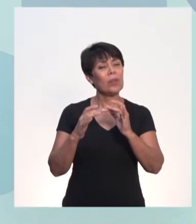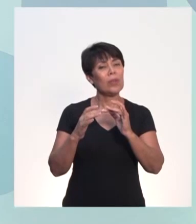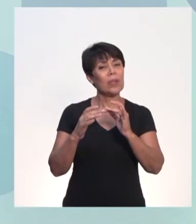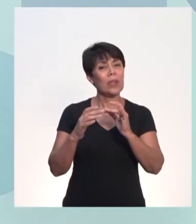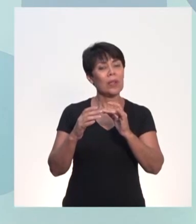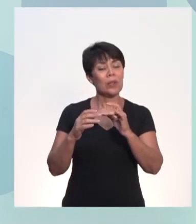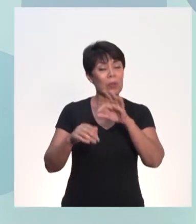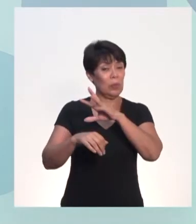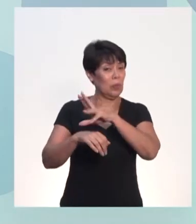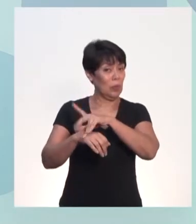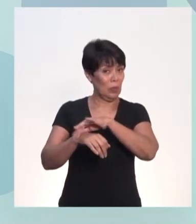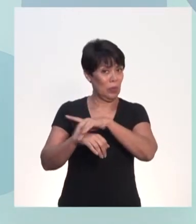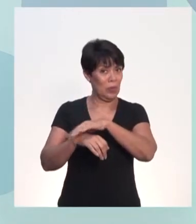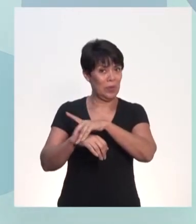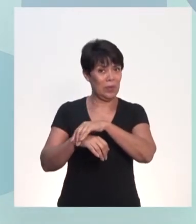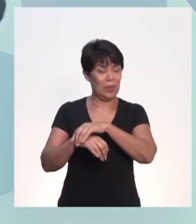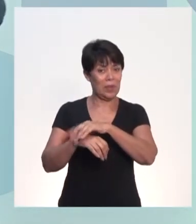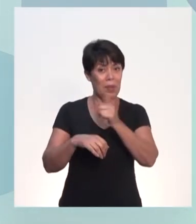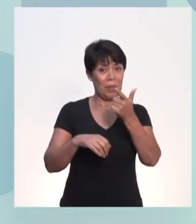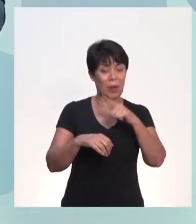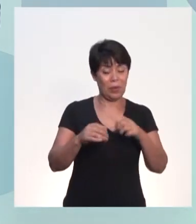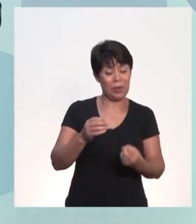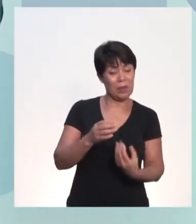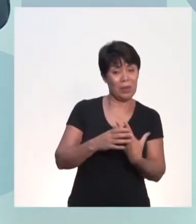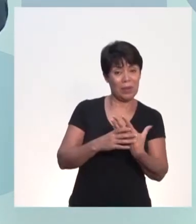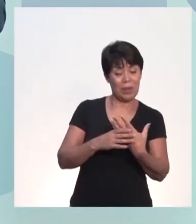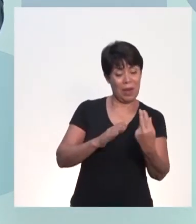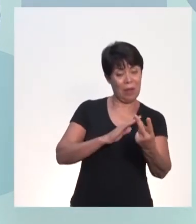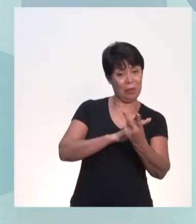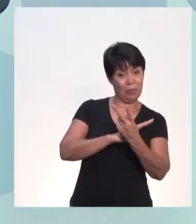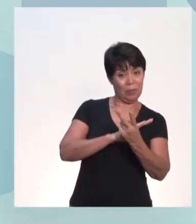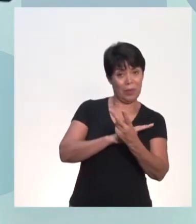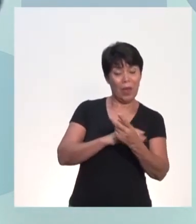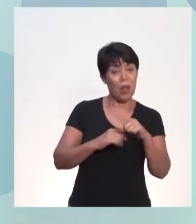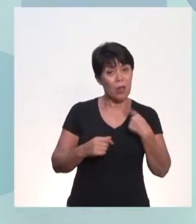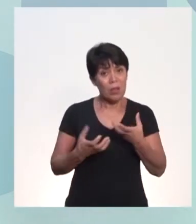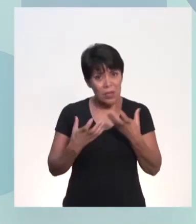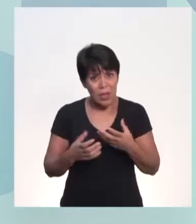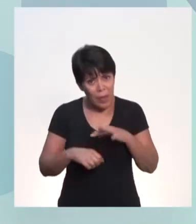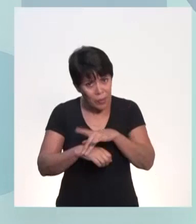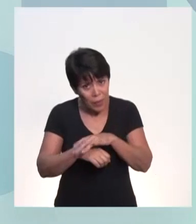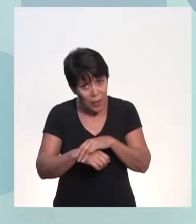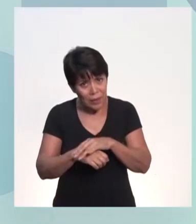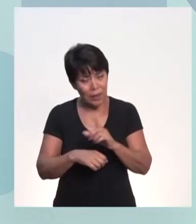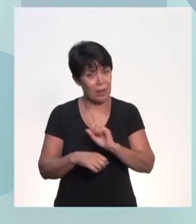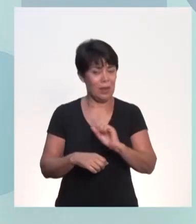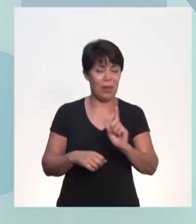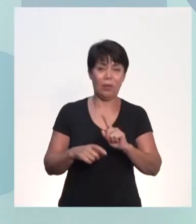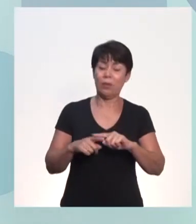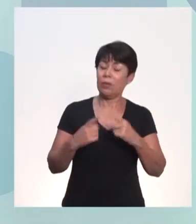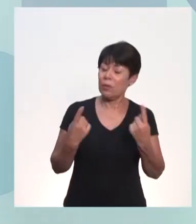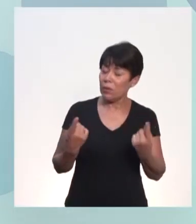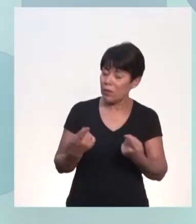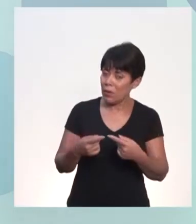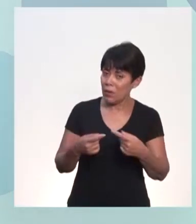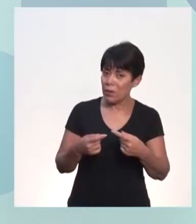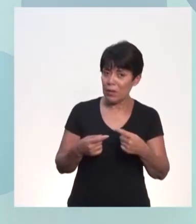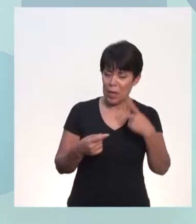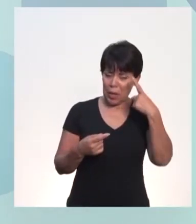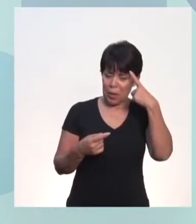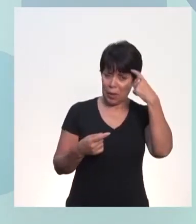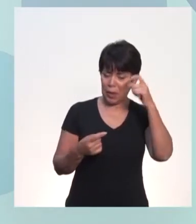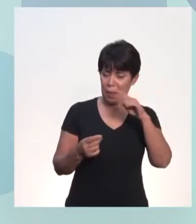doença. A gente quer estar doente? Não. A gente quer acelerar, quer apoiar o sistema de